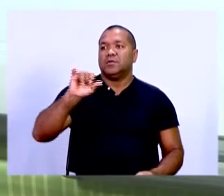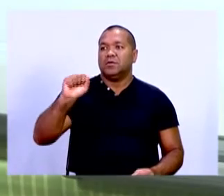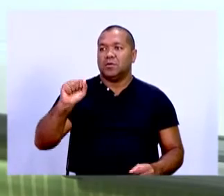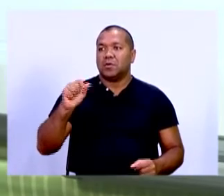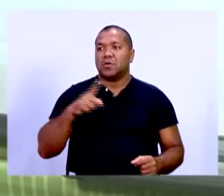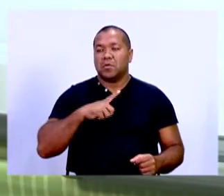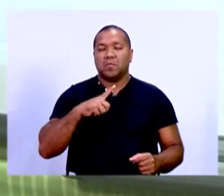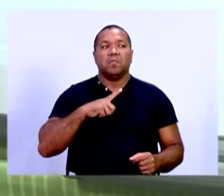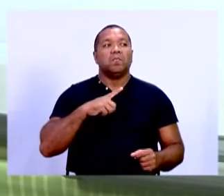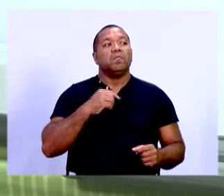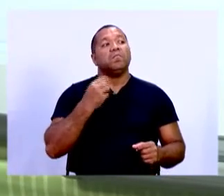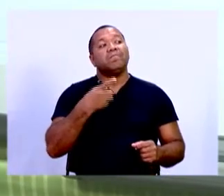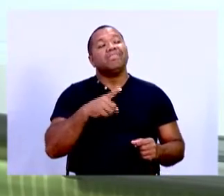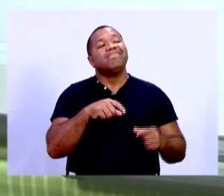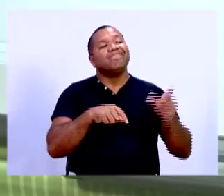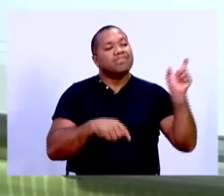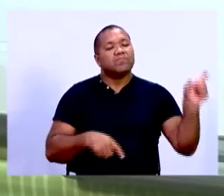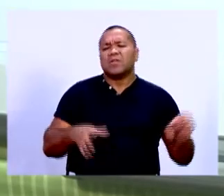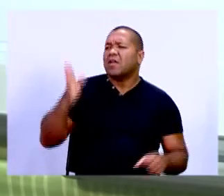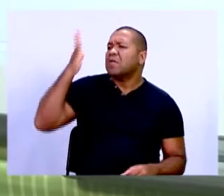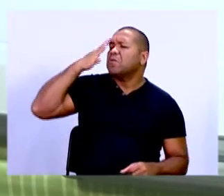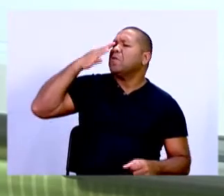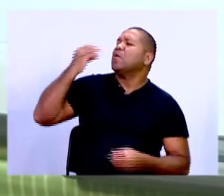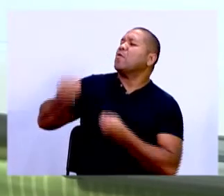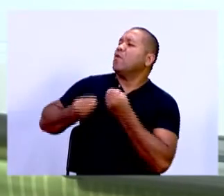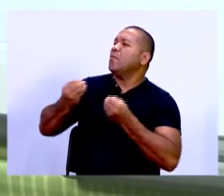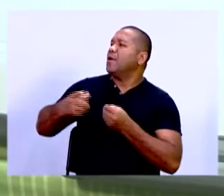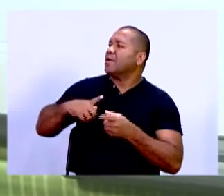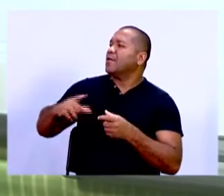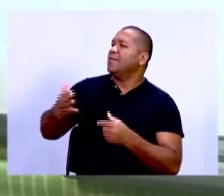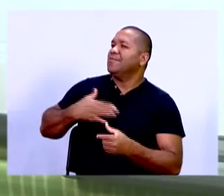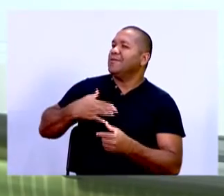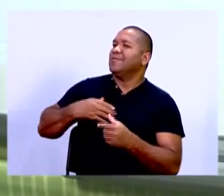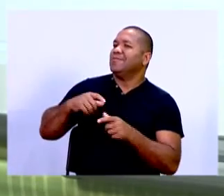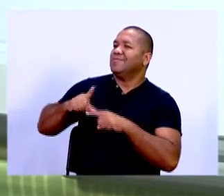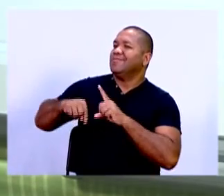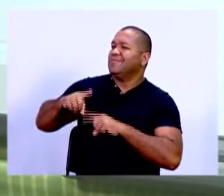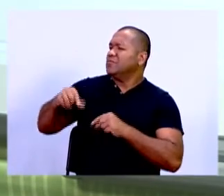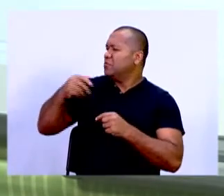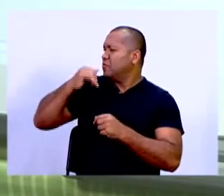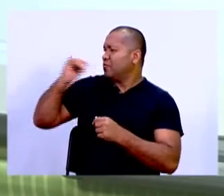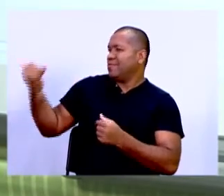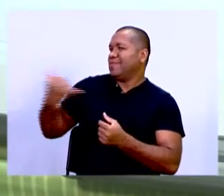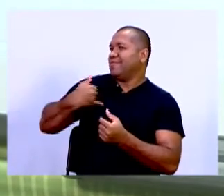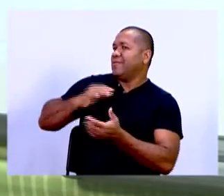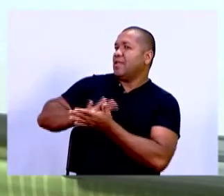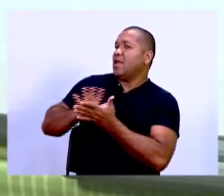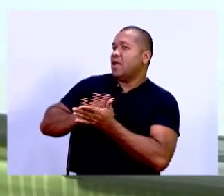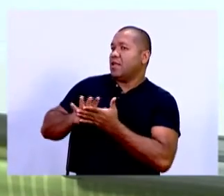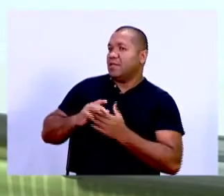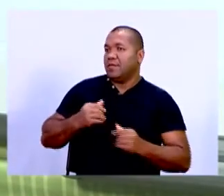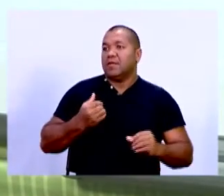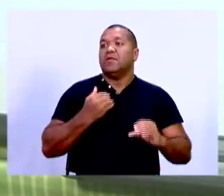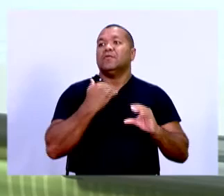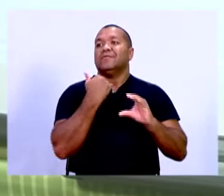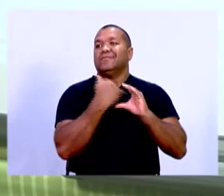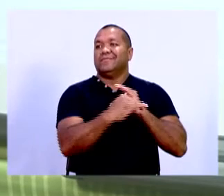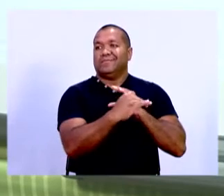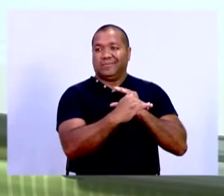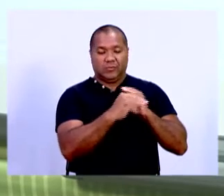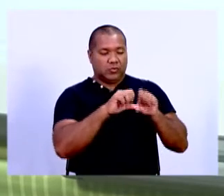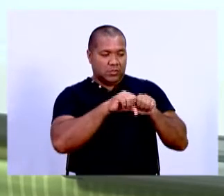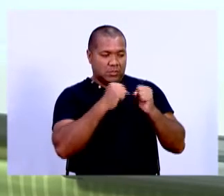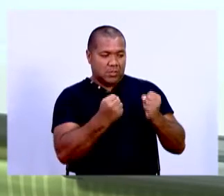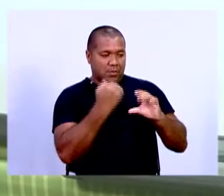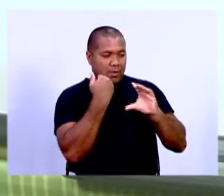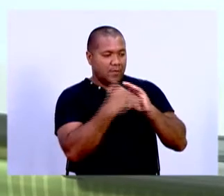quer uma resposta, quer saber, e aí, como é que está meu produto? Vocês não me falam nada? Aí o próprio sistema envia, ó, o